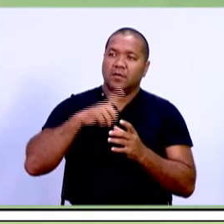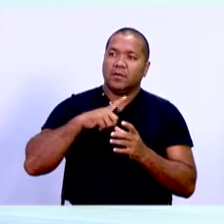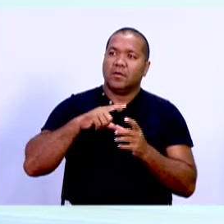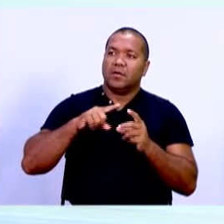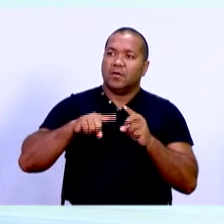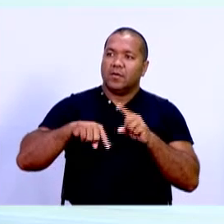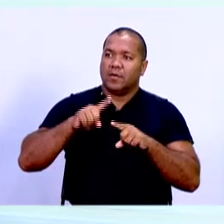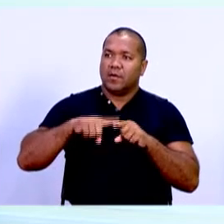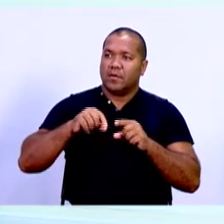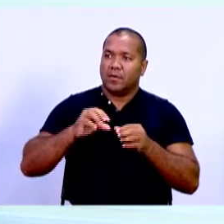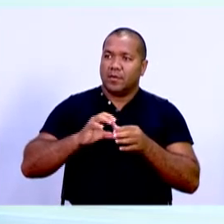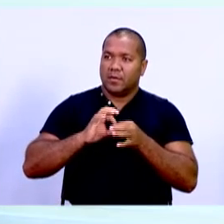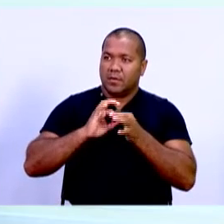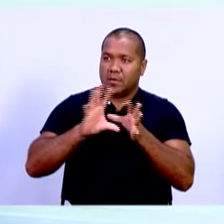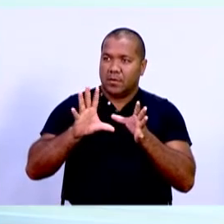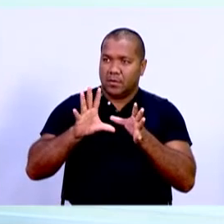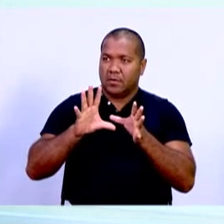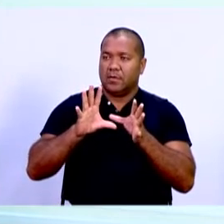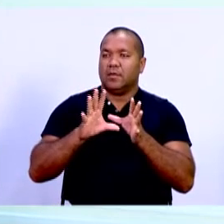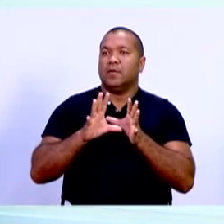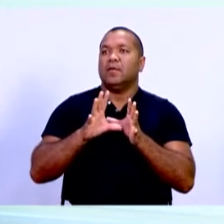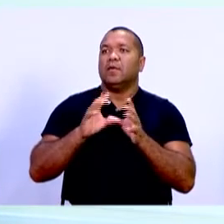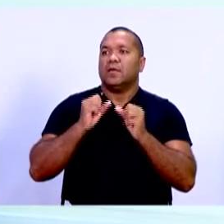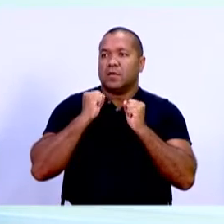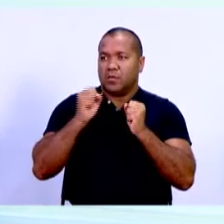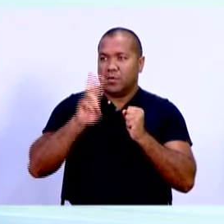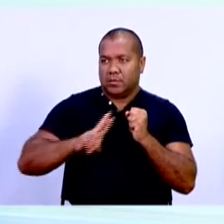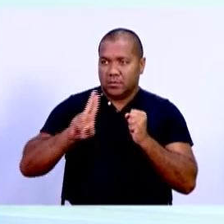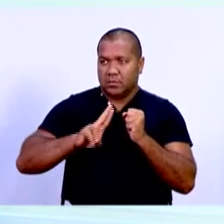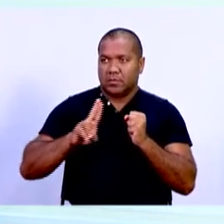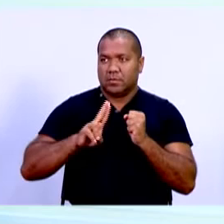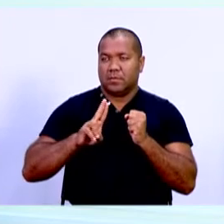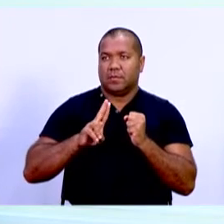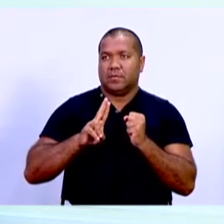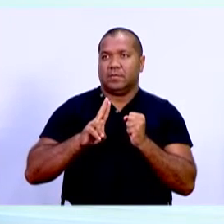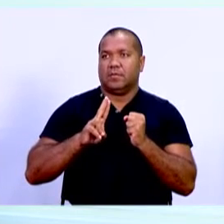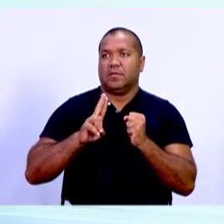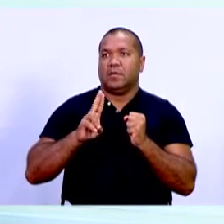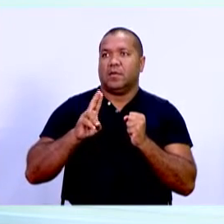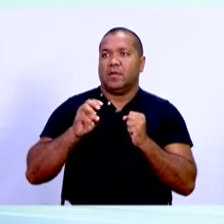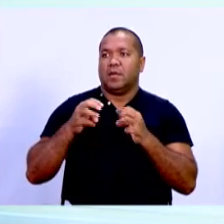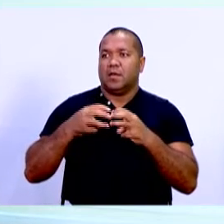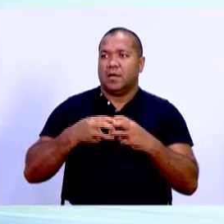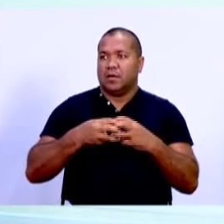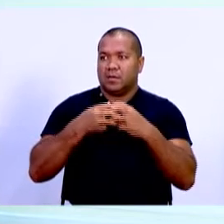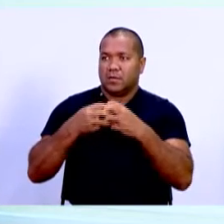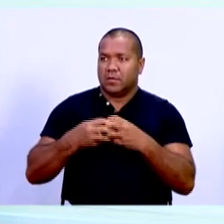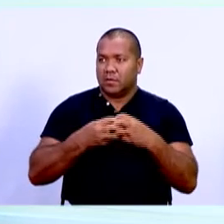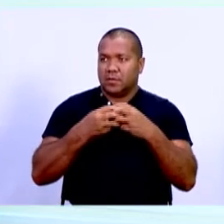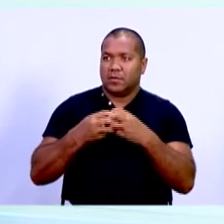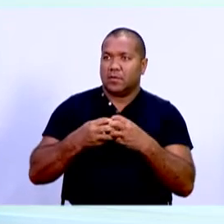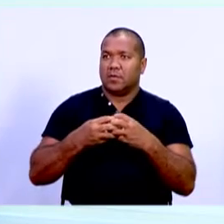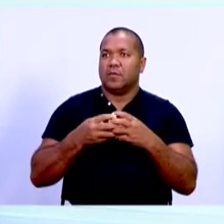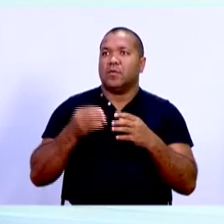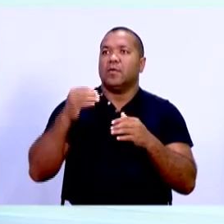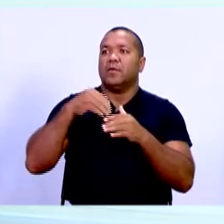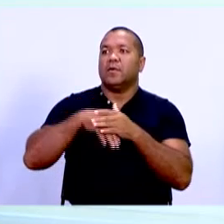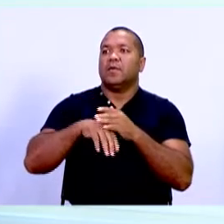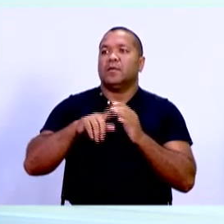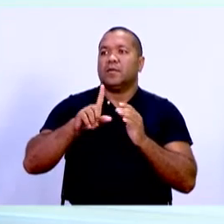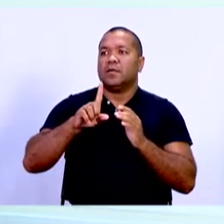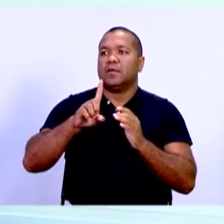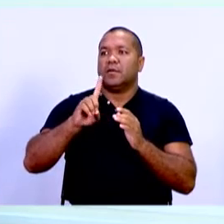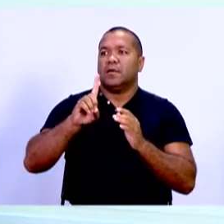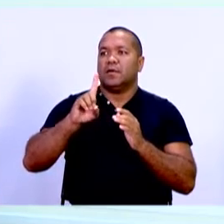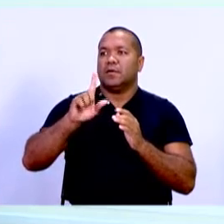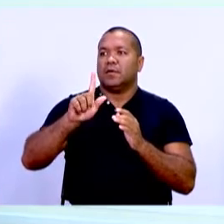ferramenta disponível que é software livre e que pode ser usada, a instituição, o IFRO, por meio da DGTI, iniciou então